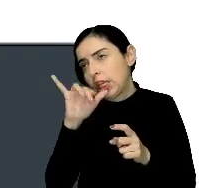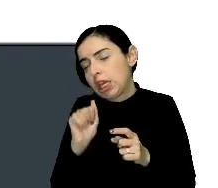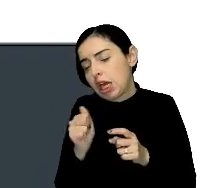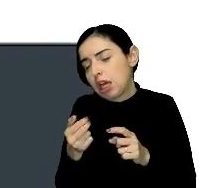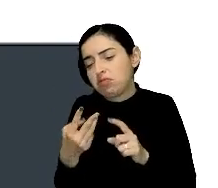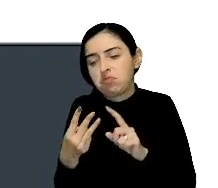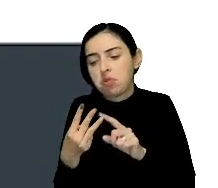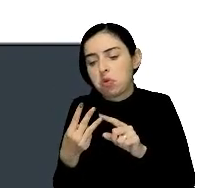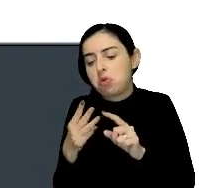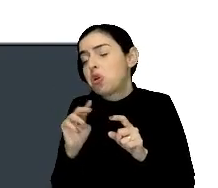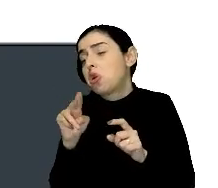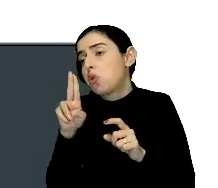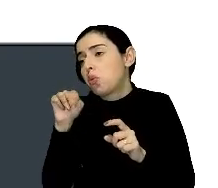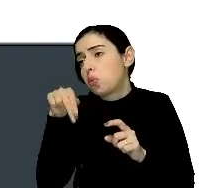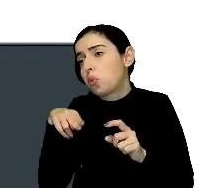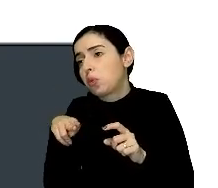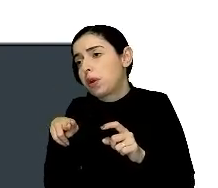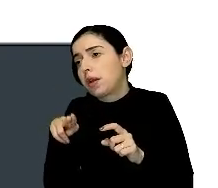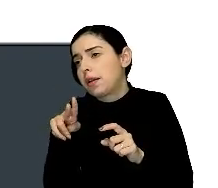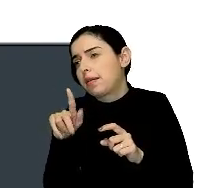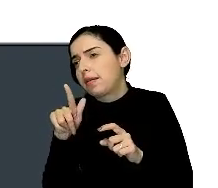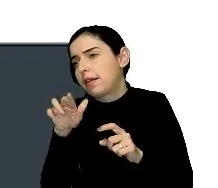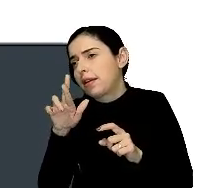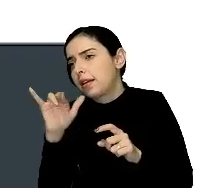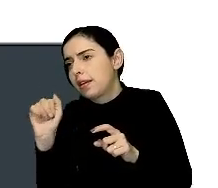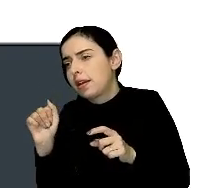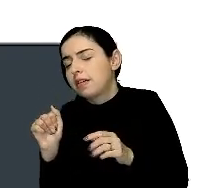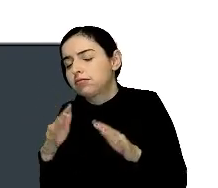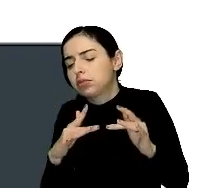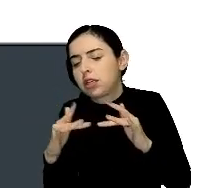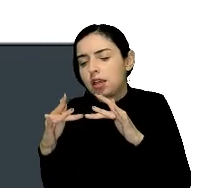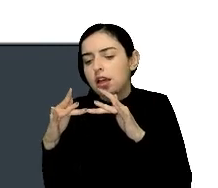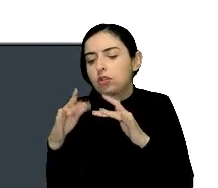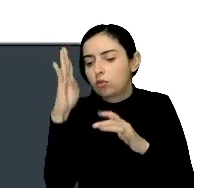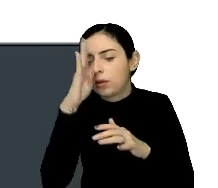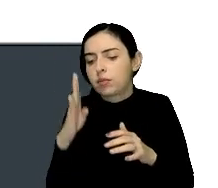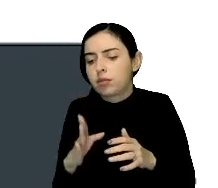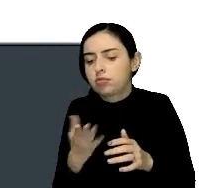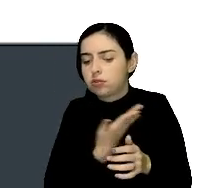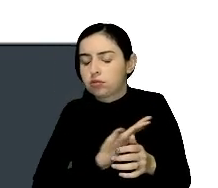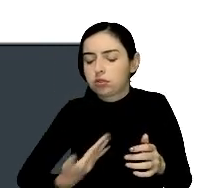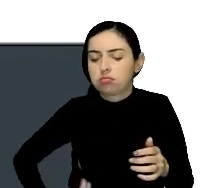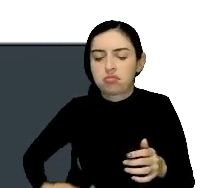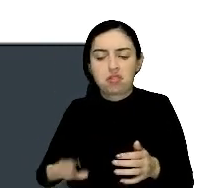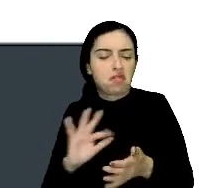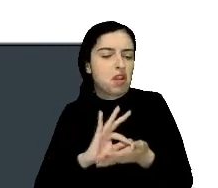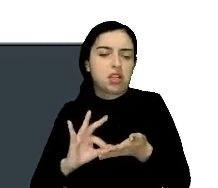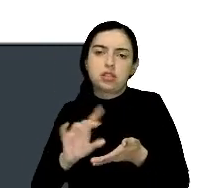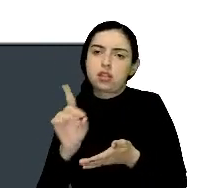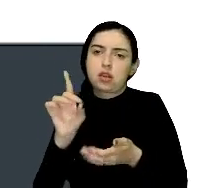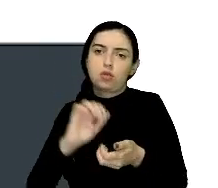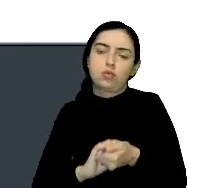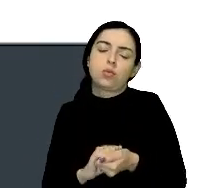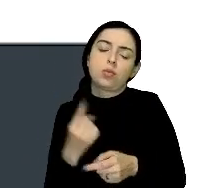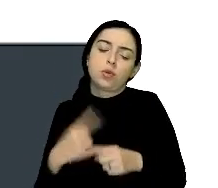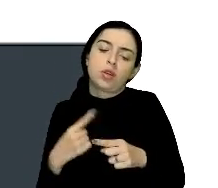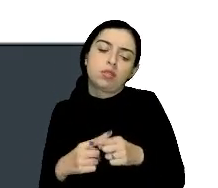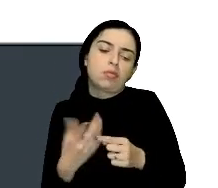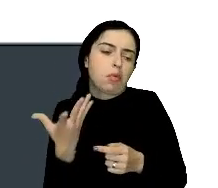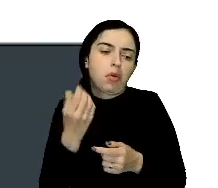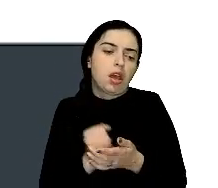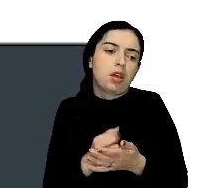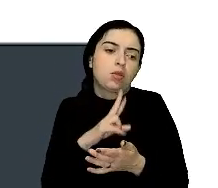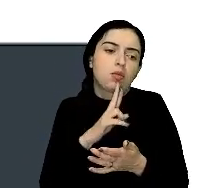Hungria, que é de um governo alinhado com o governo brasileiro, não vou dar visto humanitário porque eu não quero reconhecer